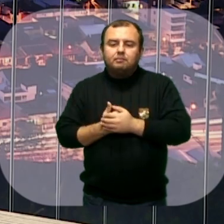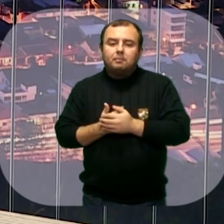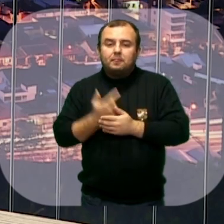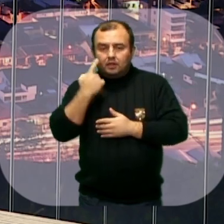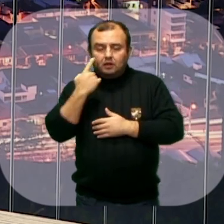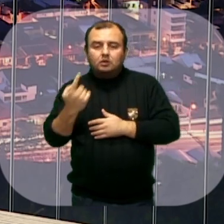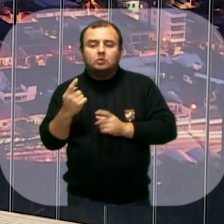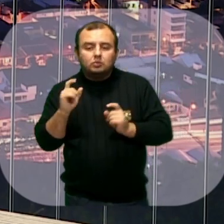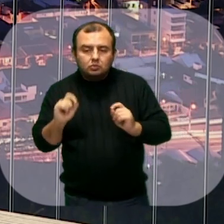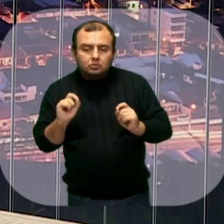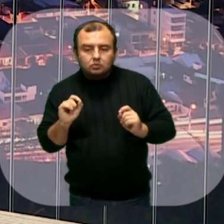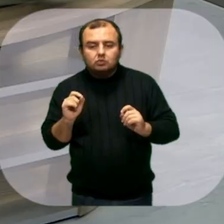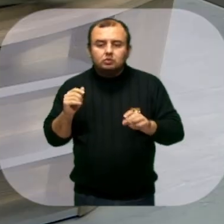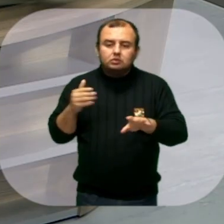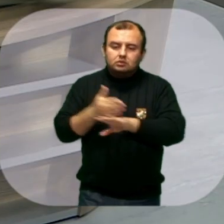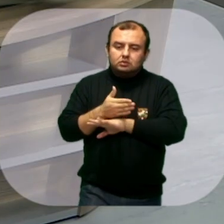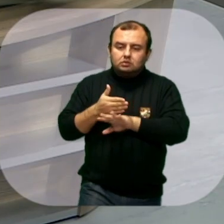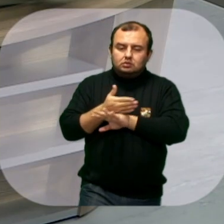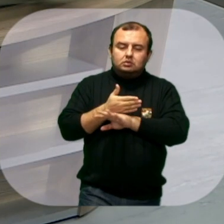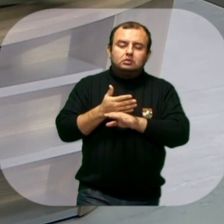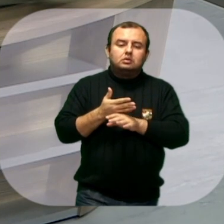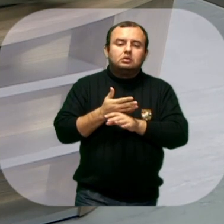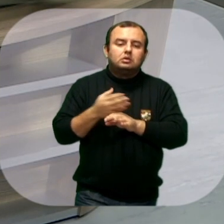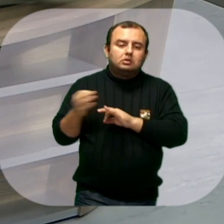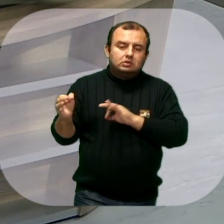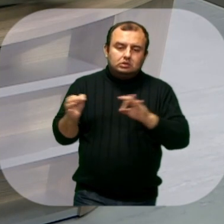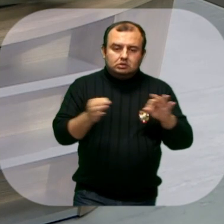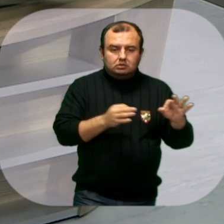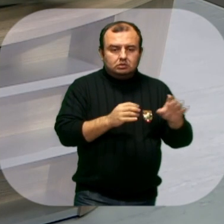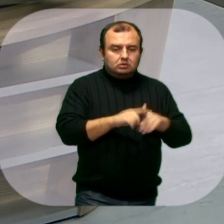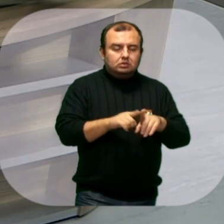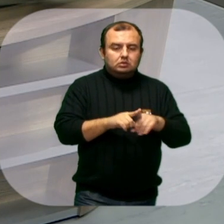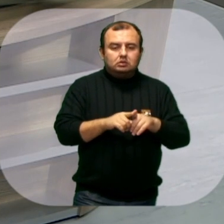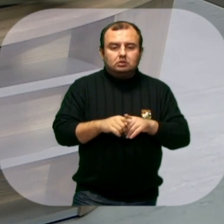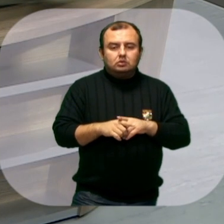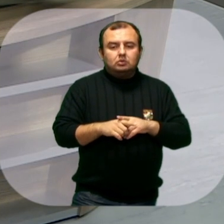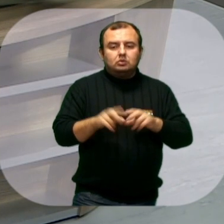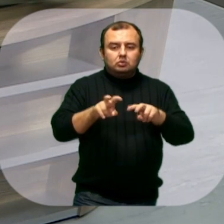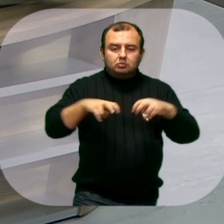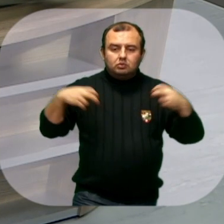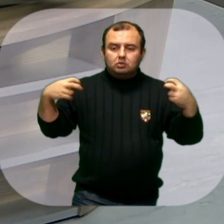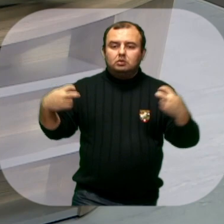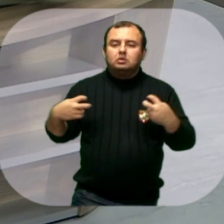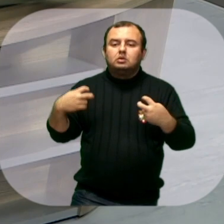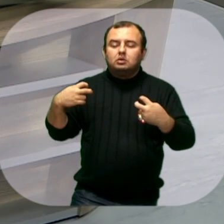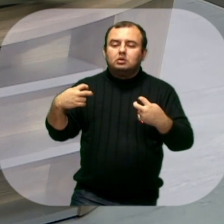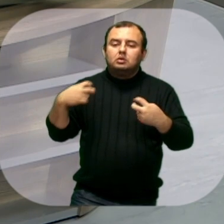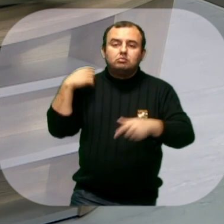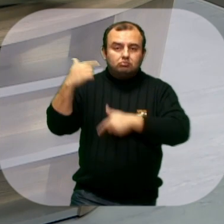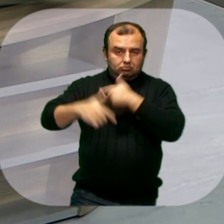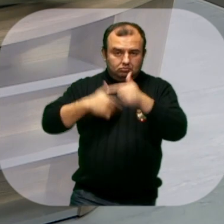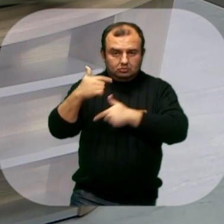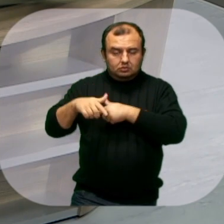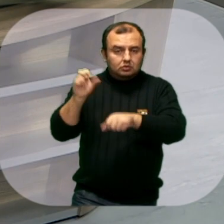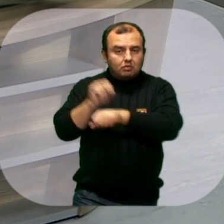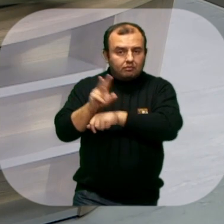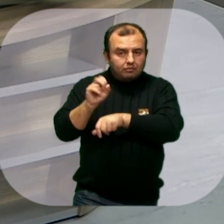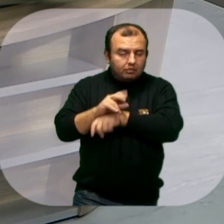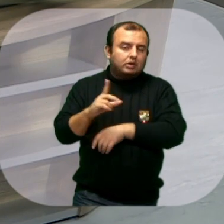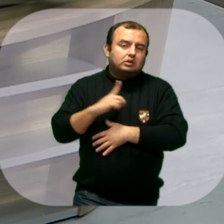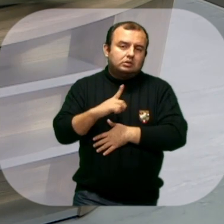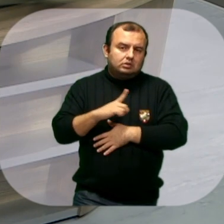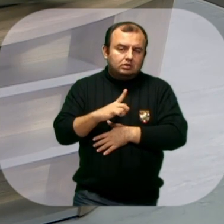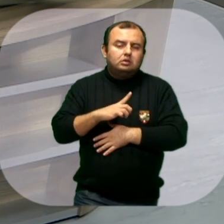vocês participaram muito ativamente do balcão de empregos, do mutirão de empregos que foi feito lá na